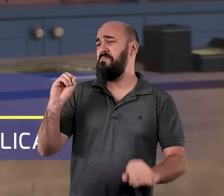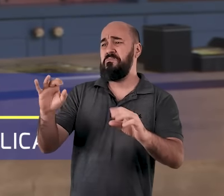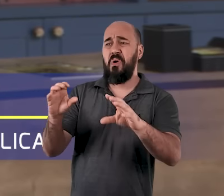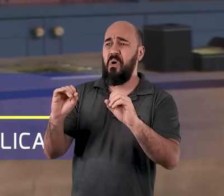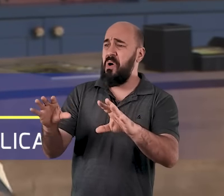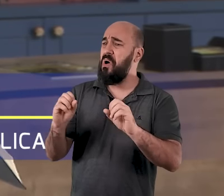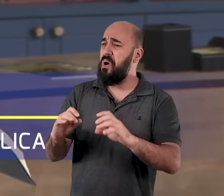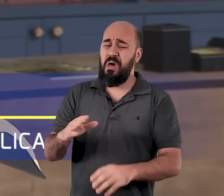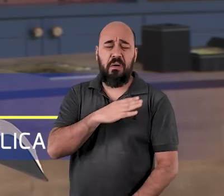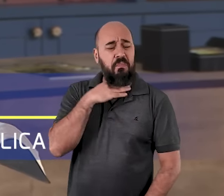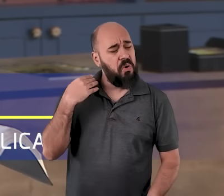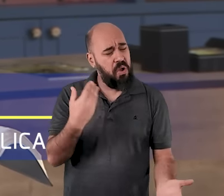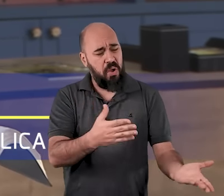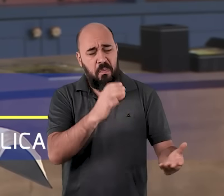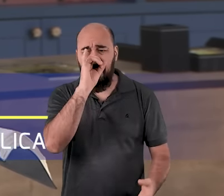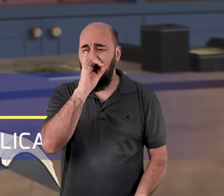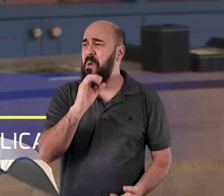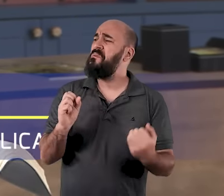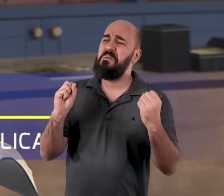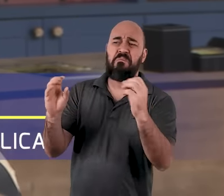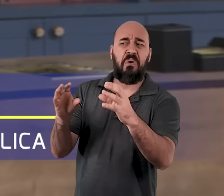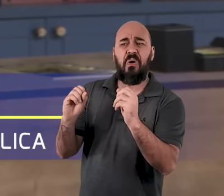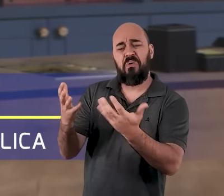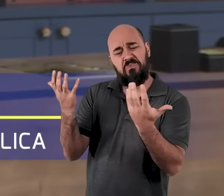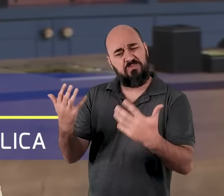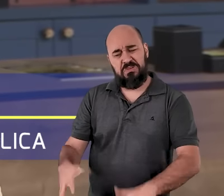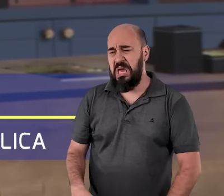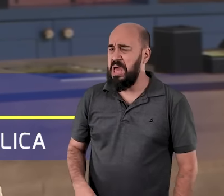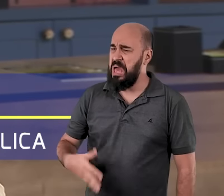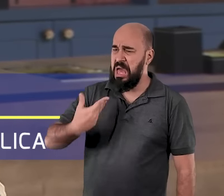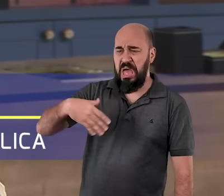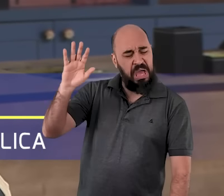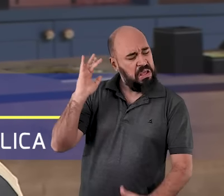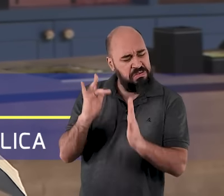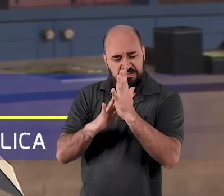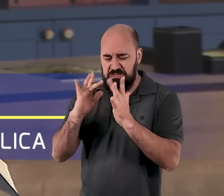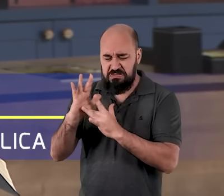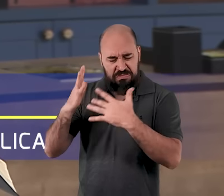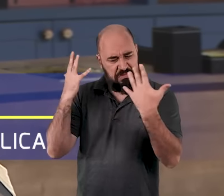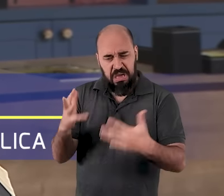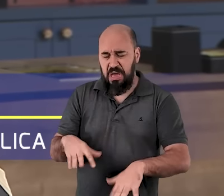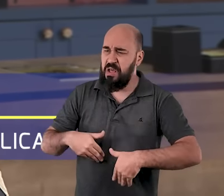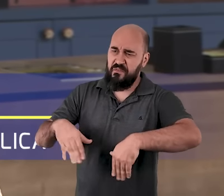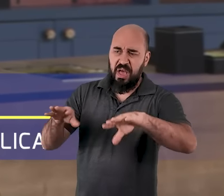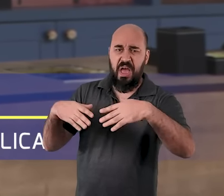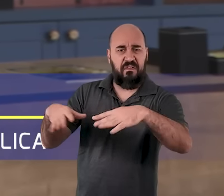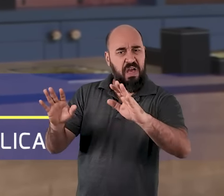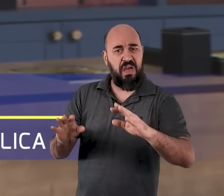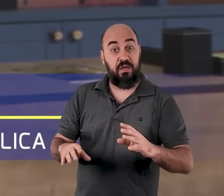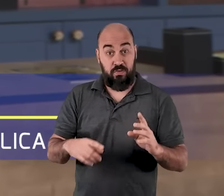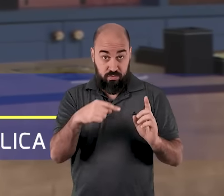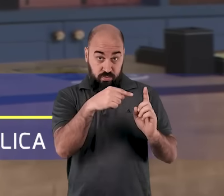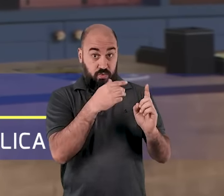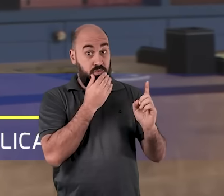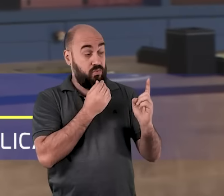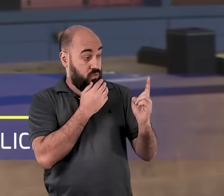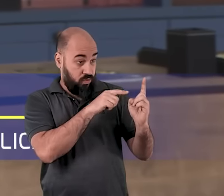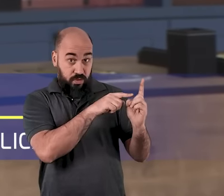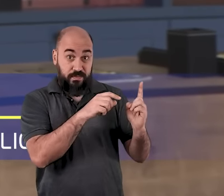retirasse da terra deles. Eles não querem saber de Cristo, mas o homem a quem